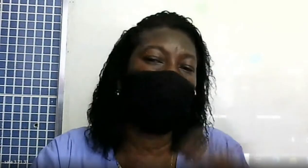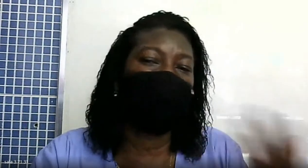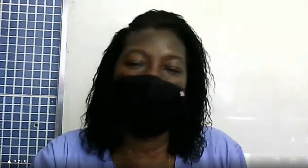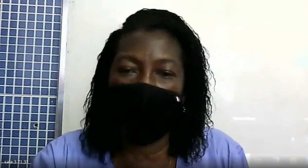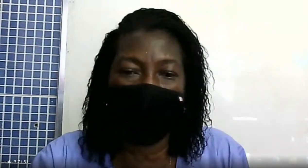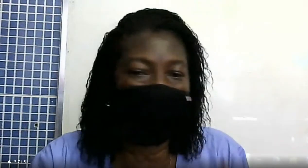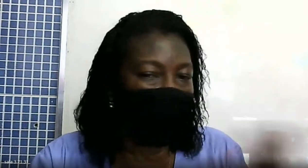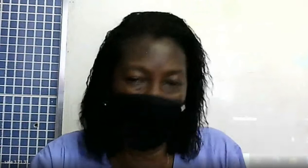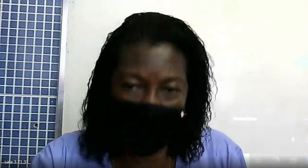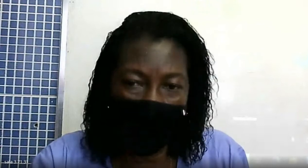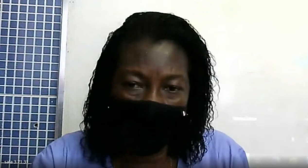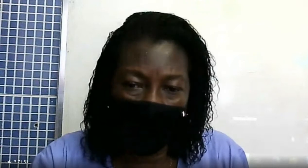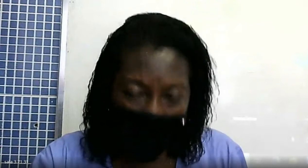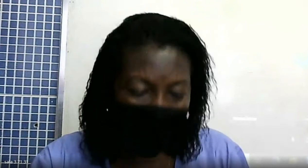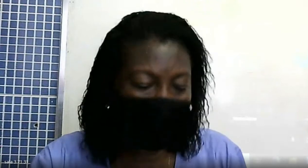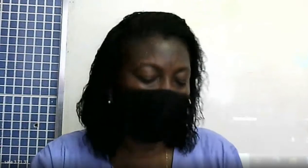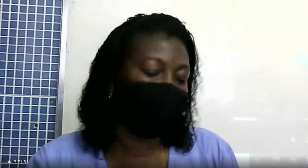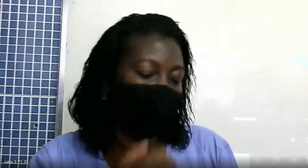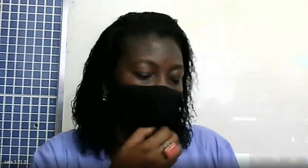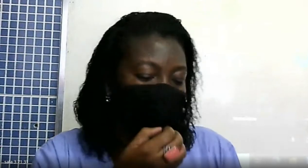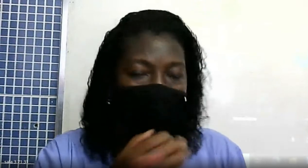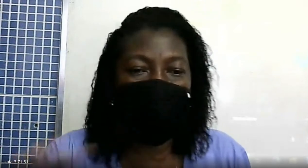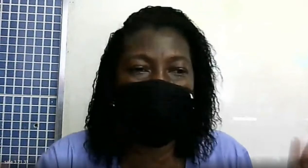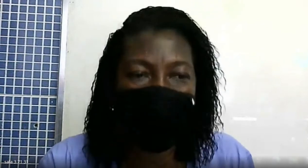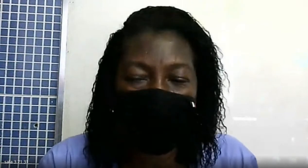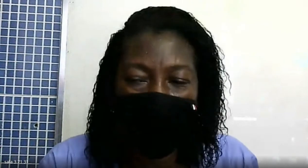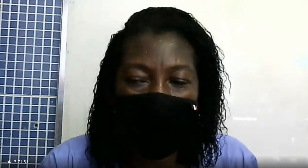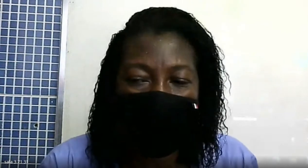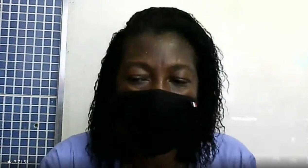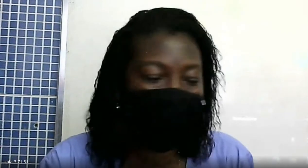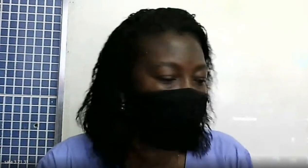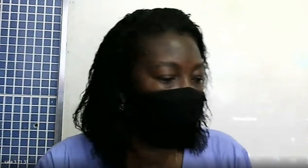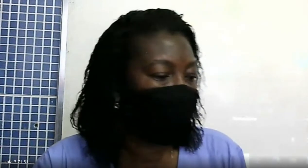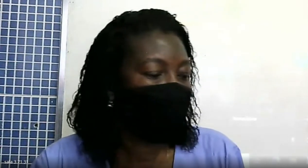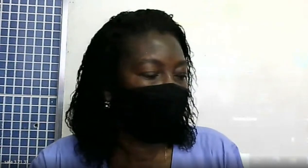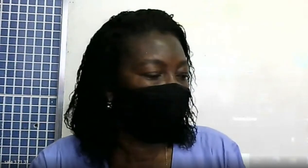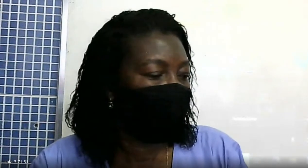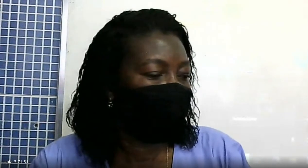pesquisar e vão fazer o que vocês quiserem, tá bom? Alguma